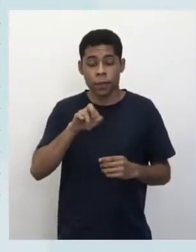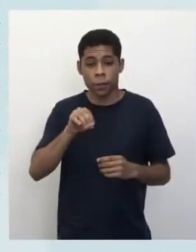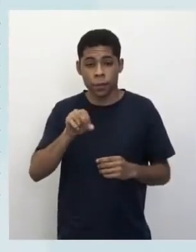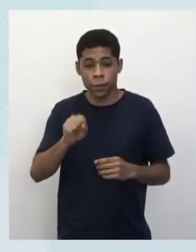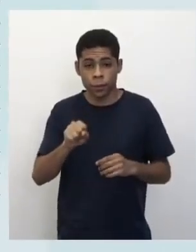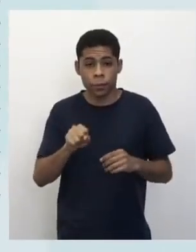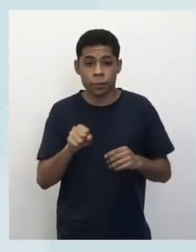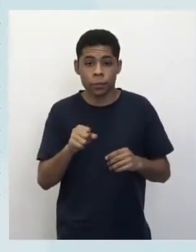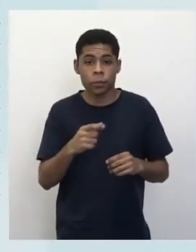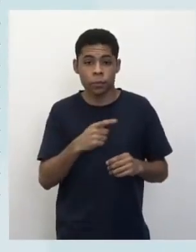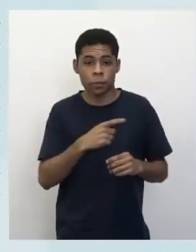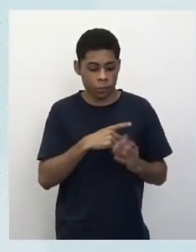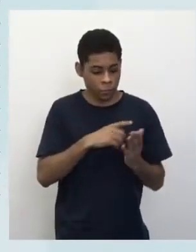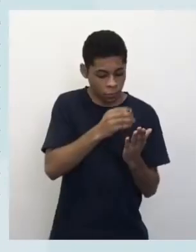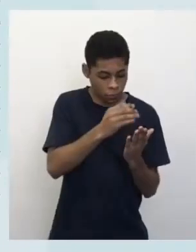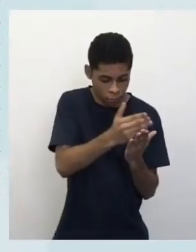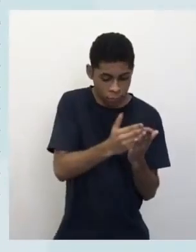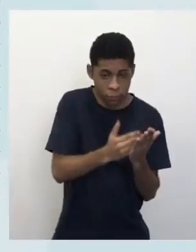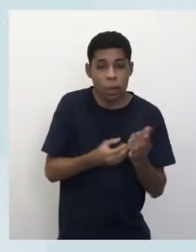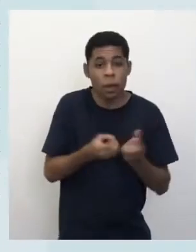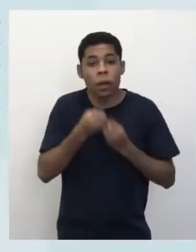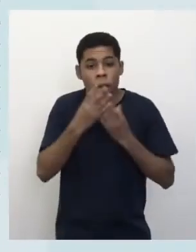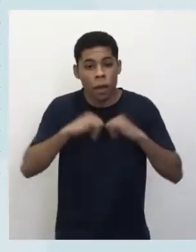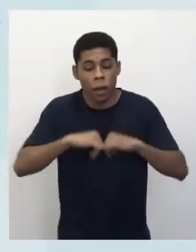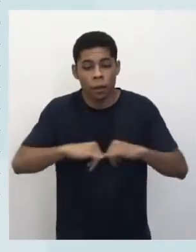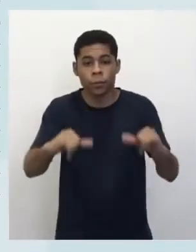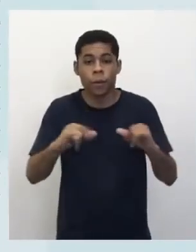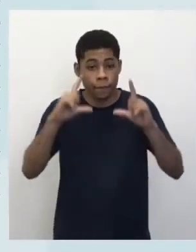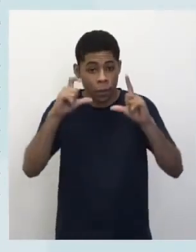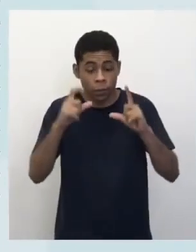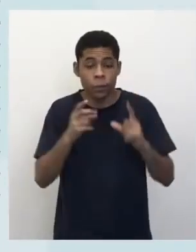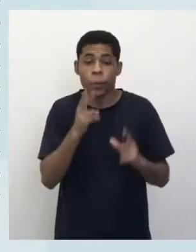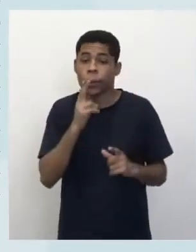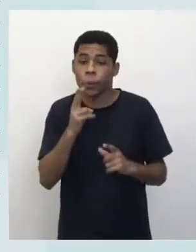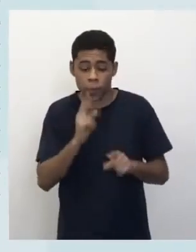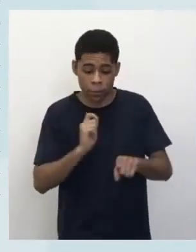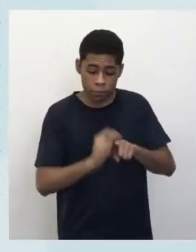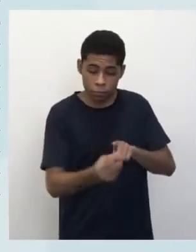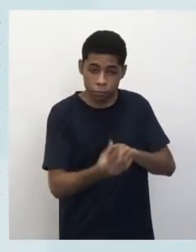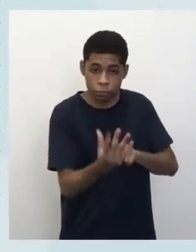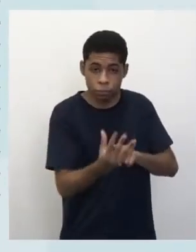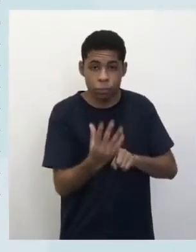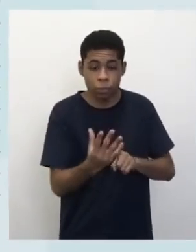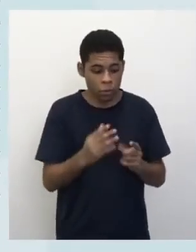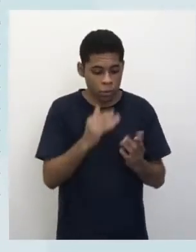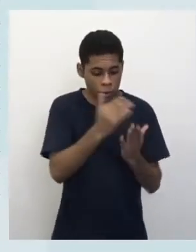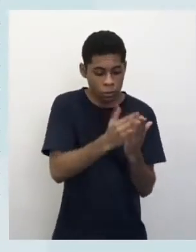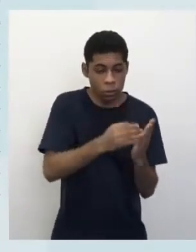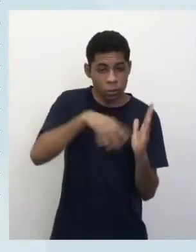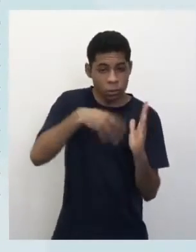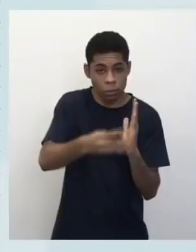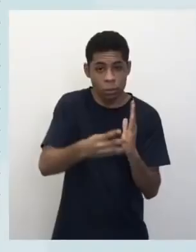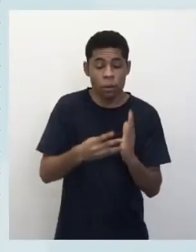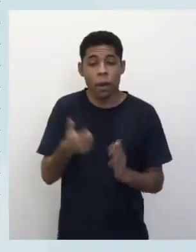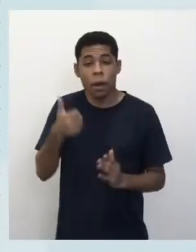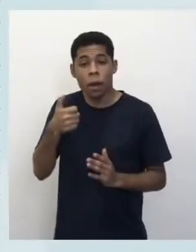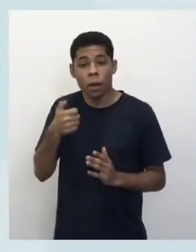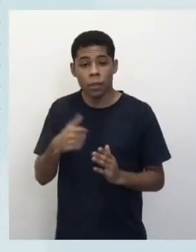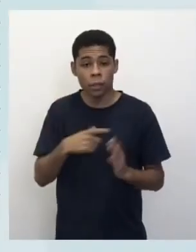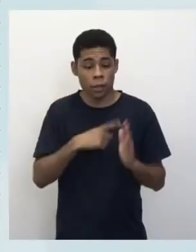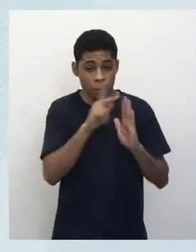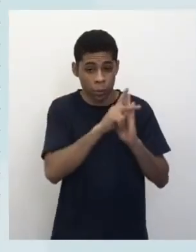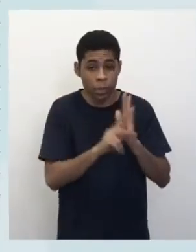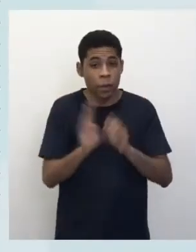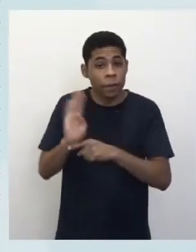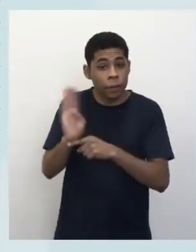cadeiras, esboços de anúncios, fotos, cigarro, fósforo, bloco de papel, caneta, projetos de